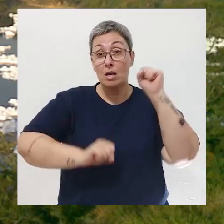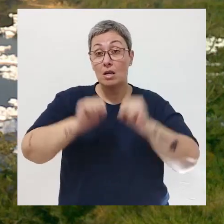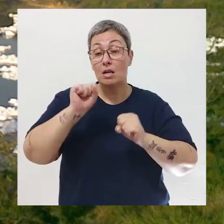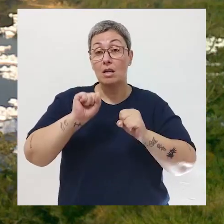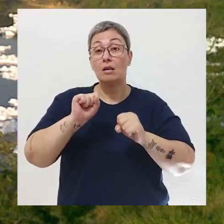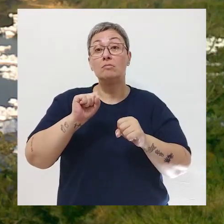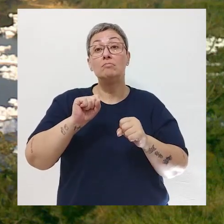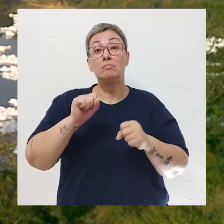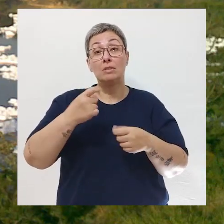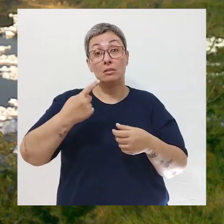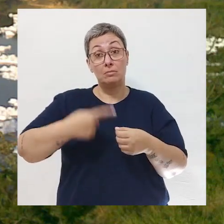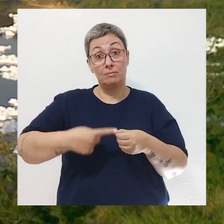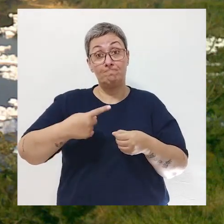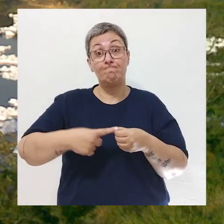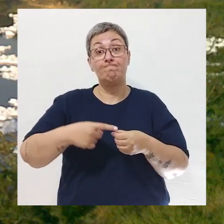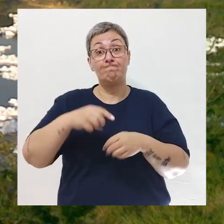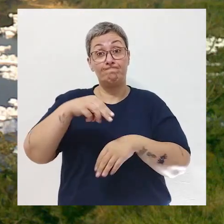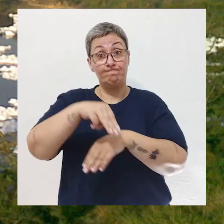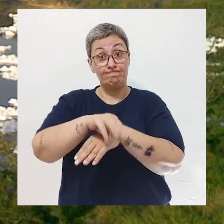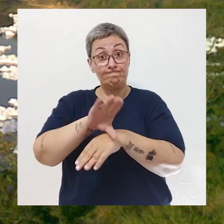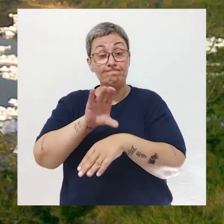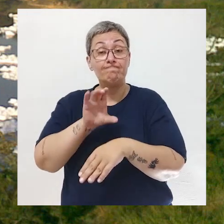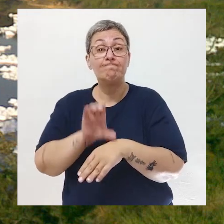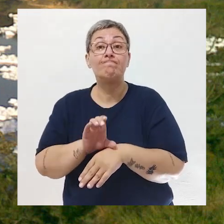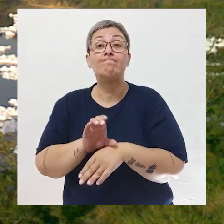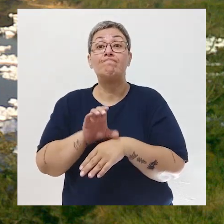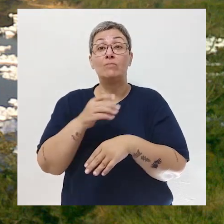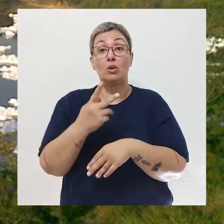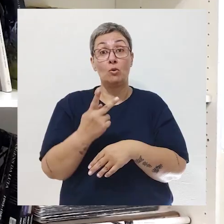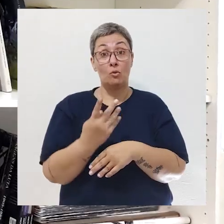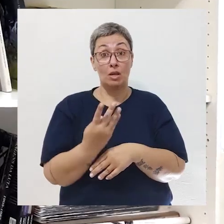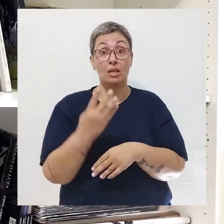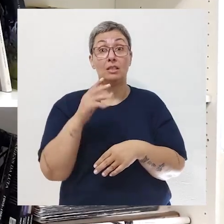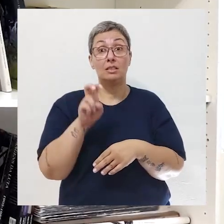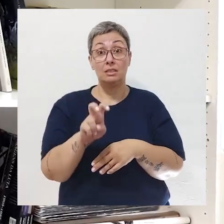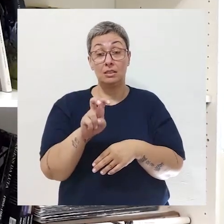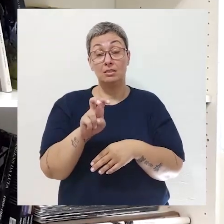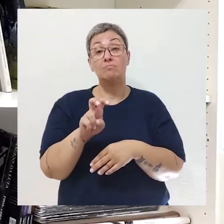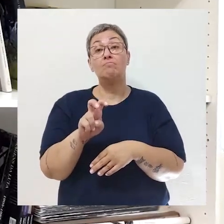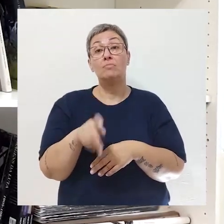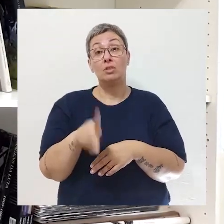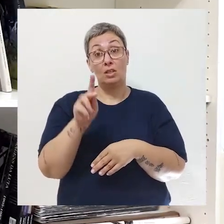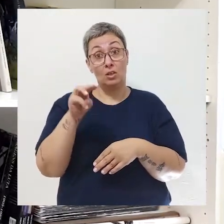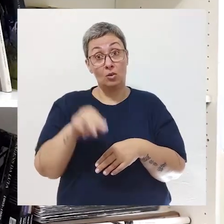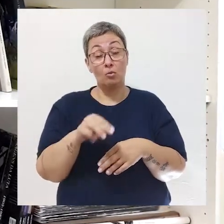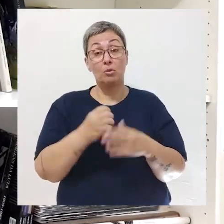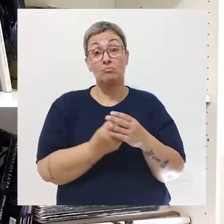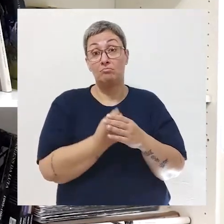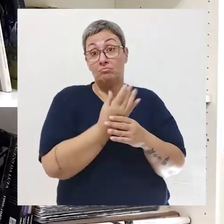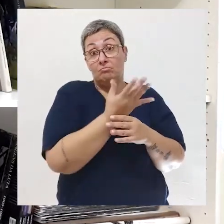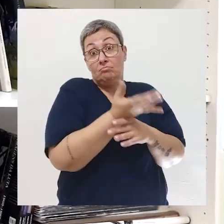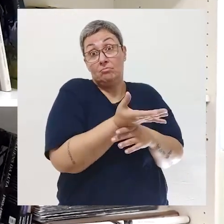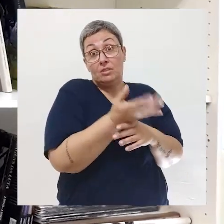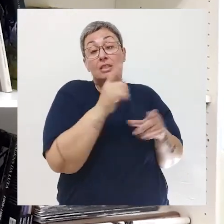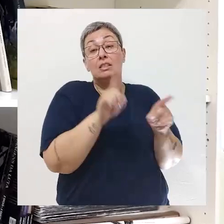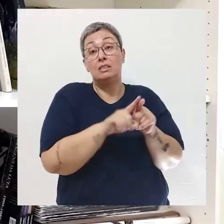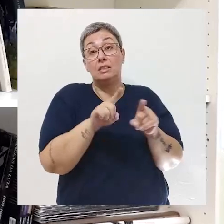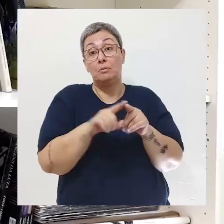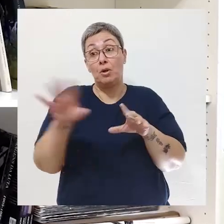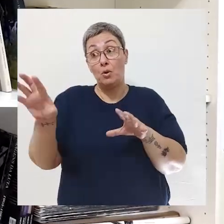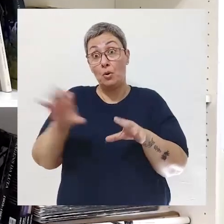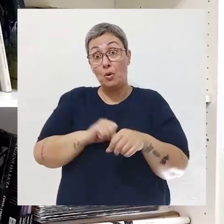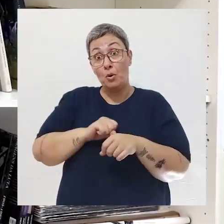na cidade de Mogi das Cruzes, que fica a 45 quilômetros da sua nascente. Além do que, recebe